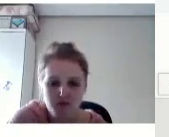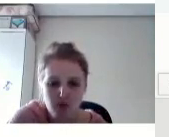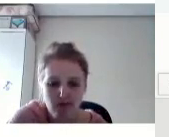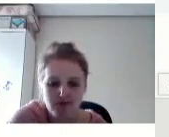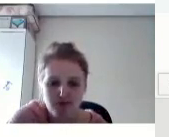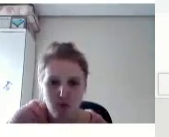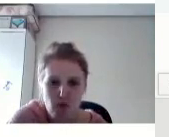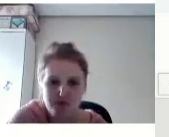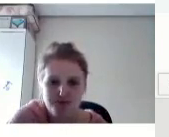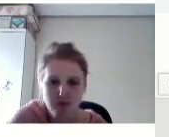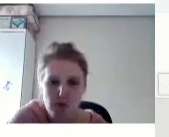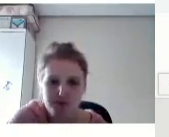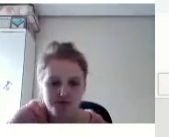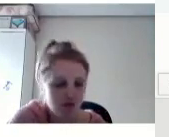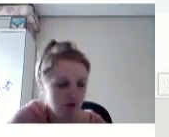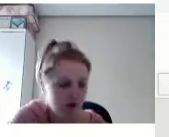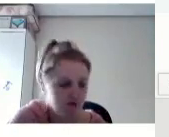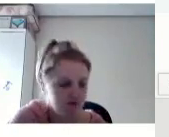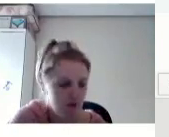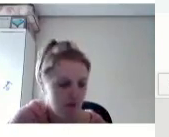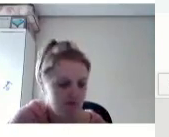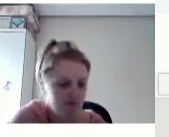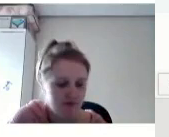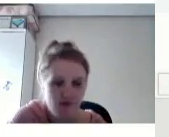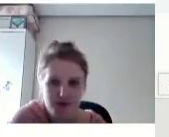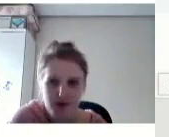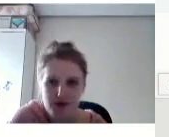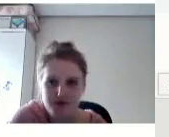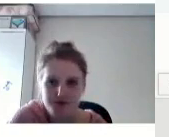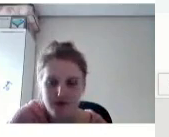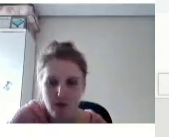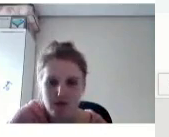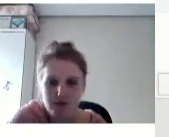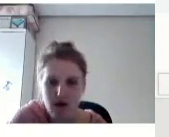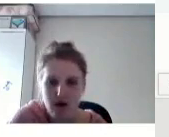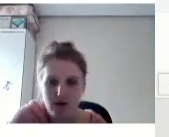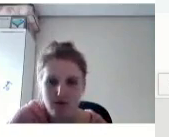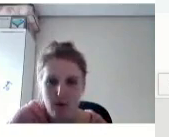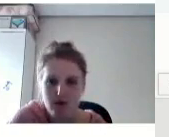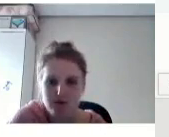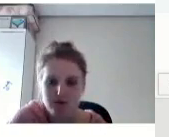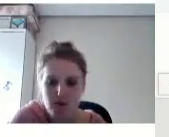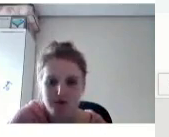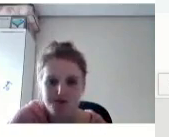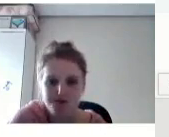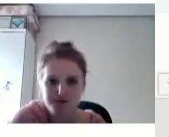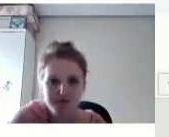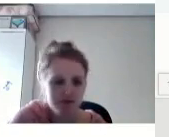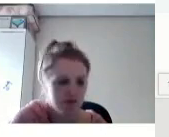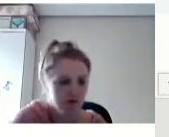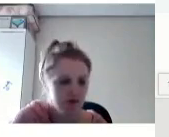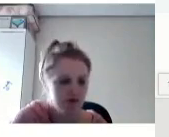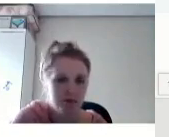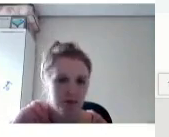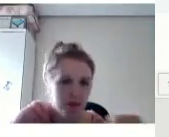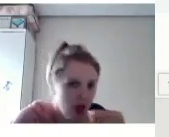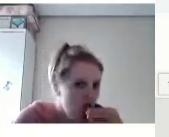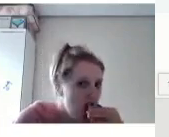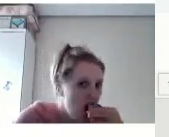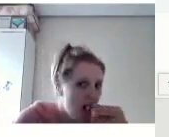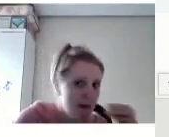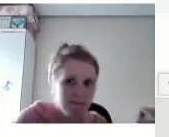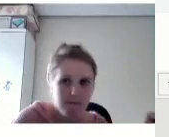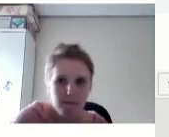de Hamilton, φ ponto e π ponto, né, em termos de derivadas usuais, né, triviais, da minha